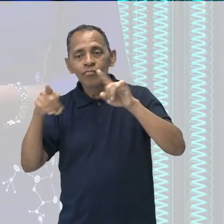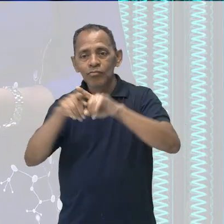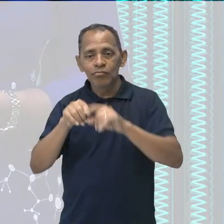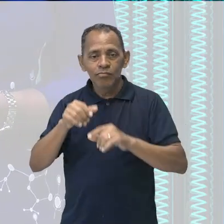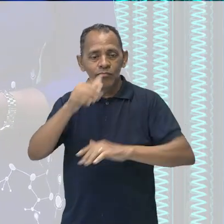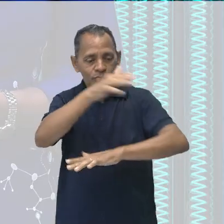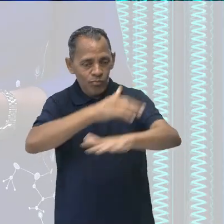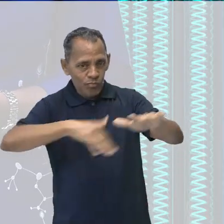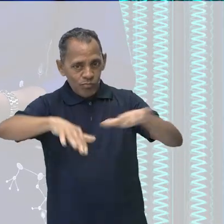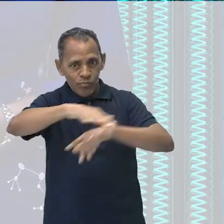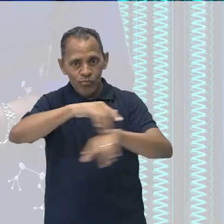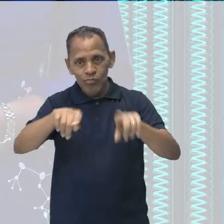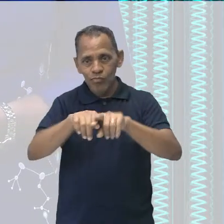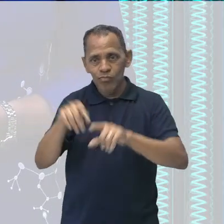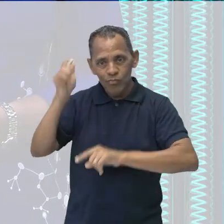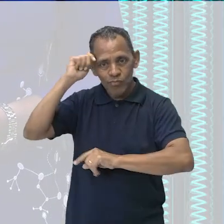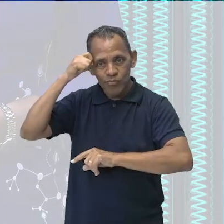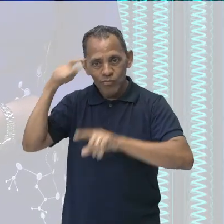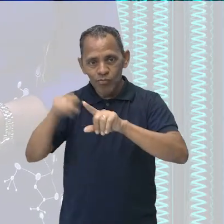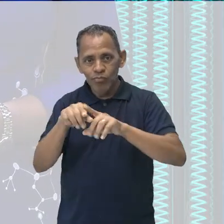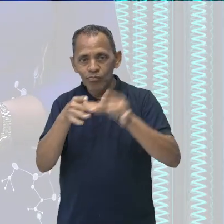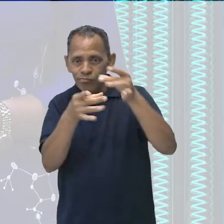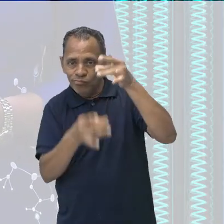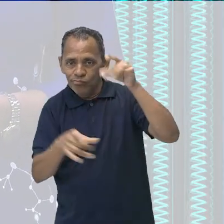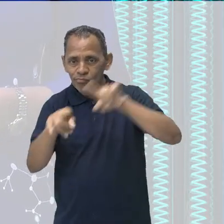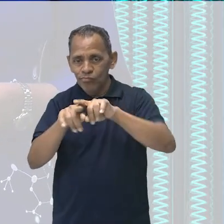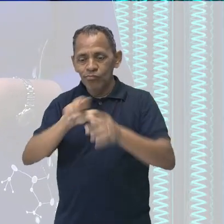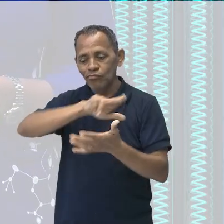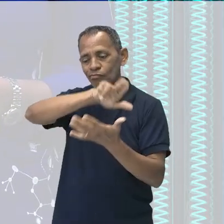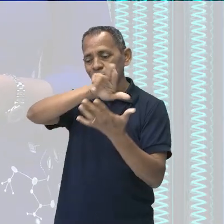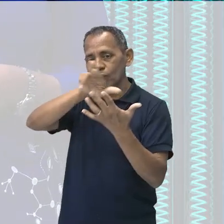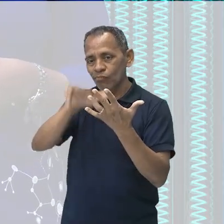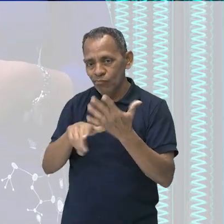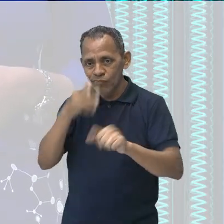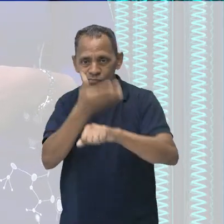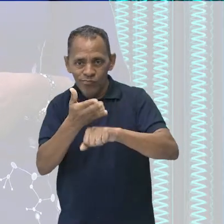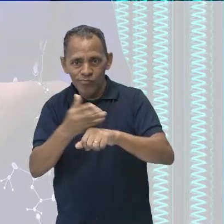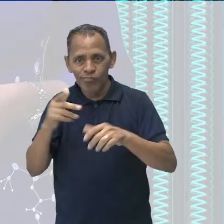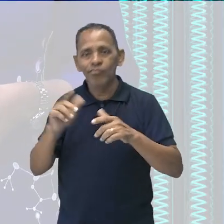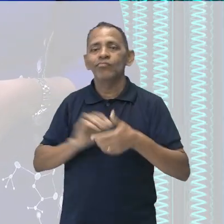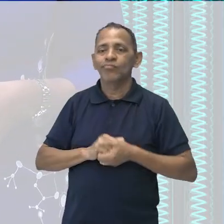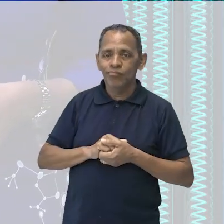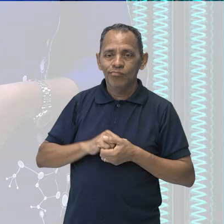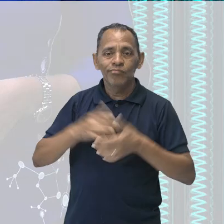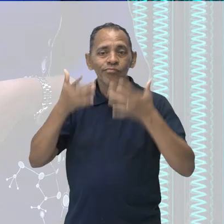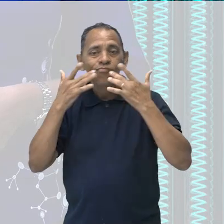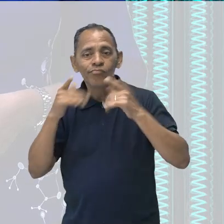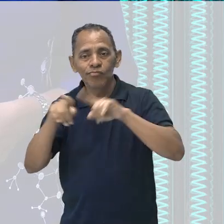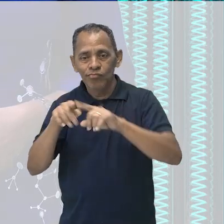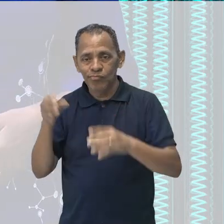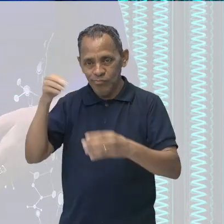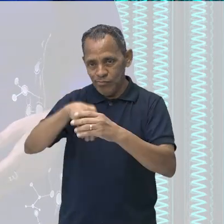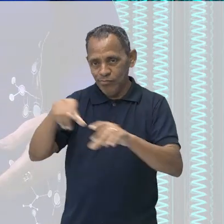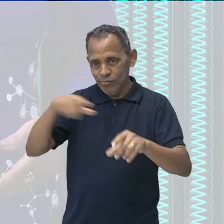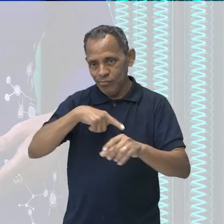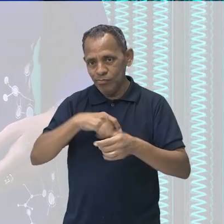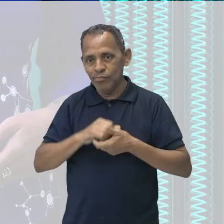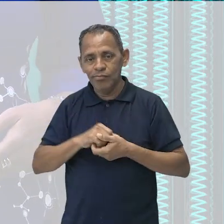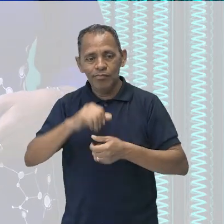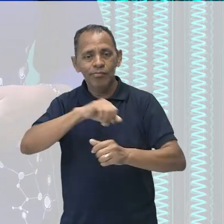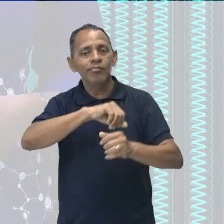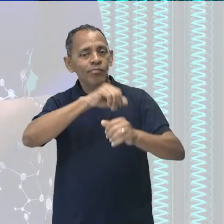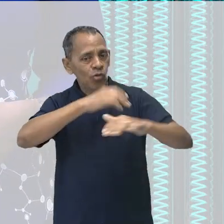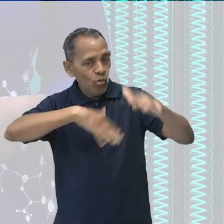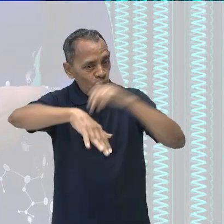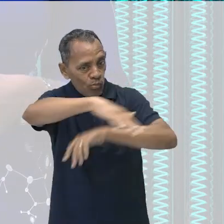o teatro ritual africano, que é uma variedade de práticas teatrais que fazem